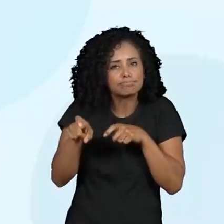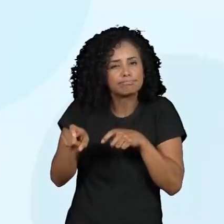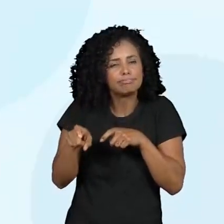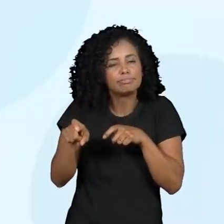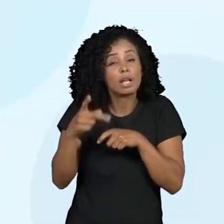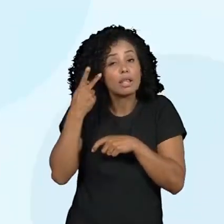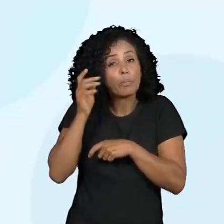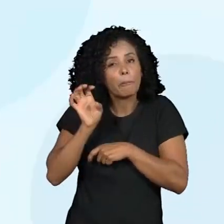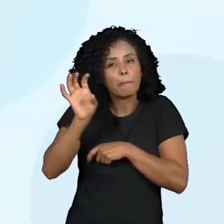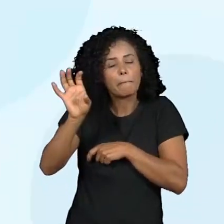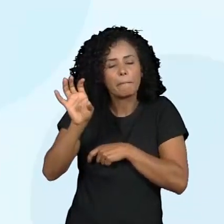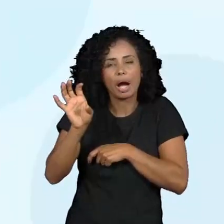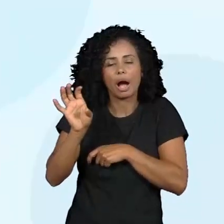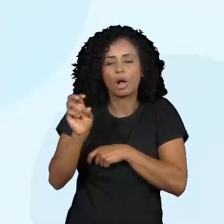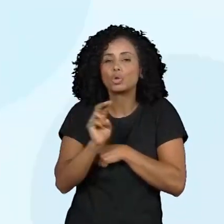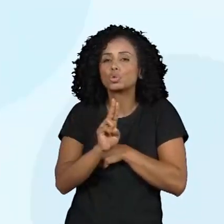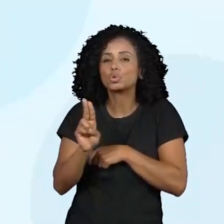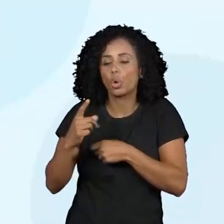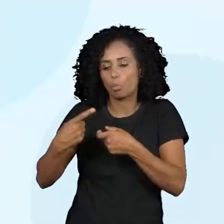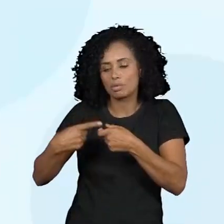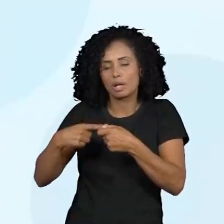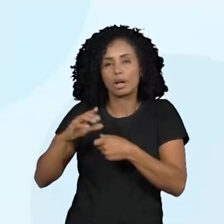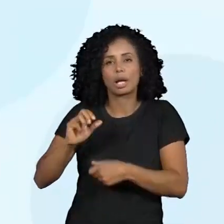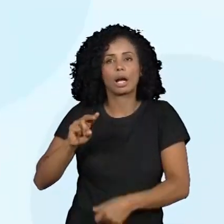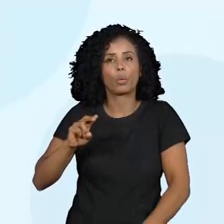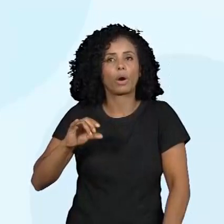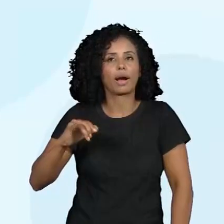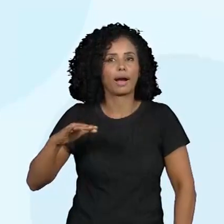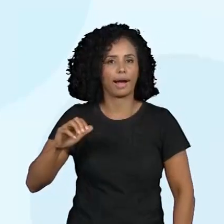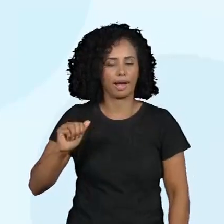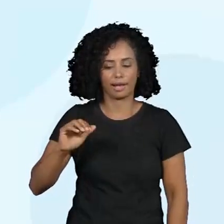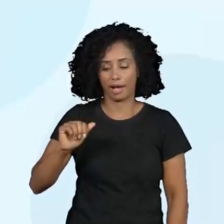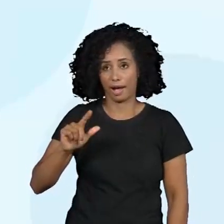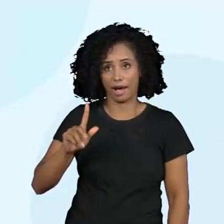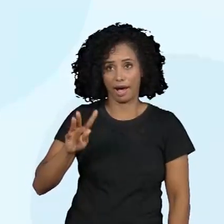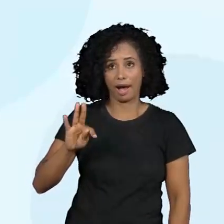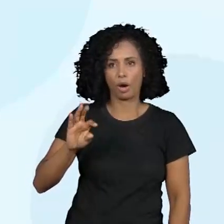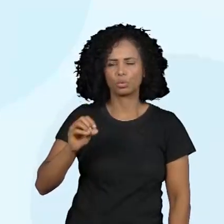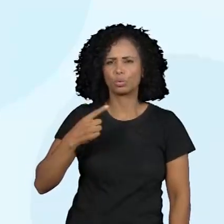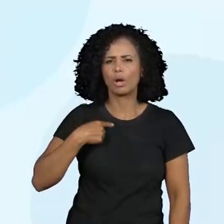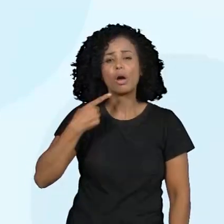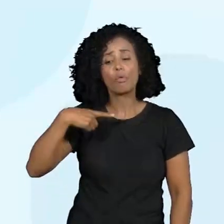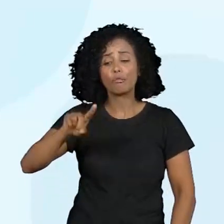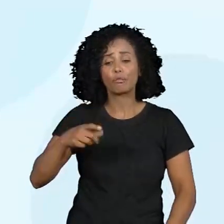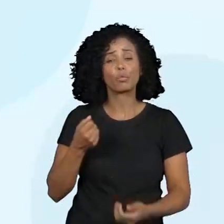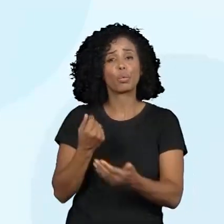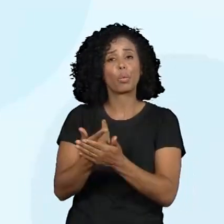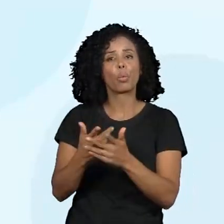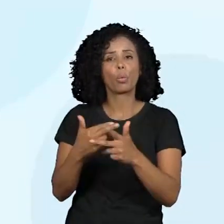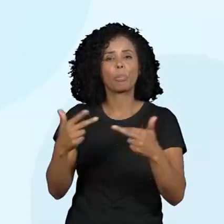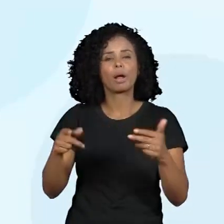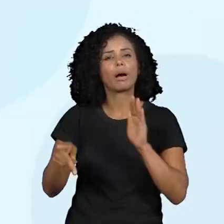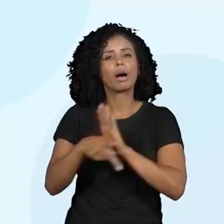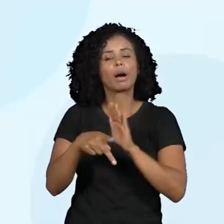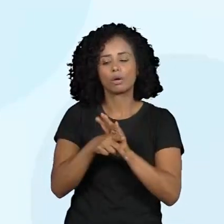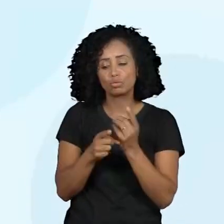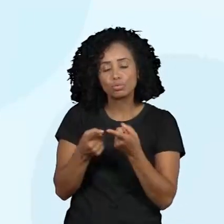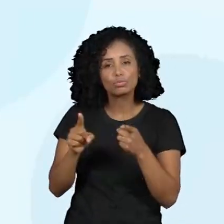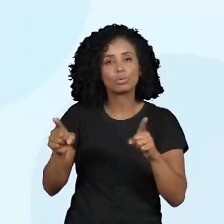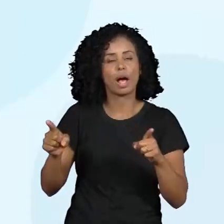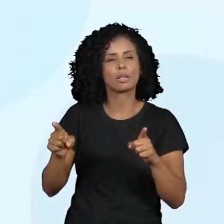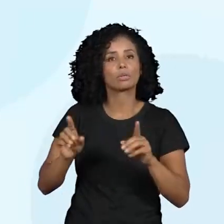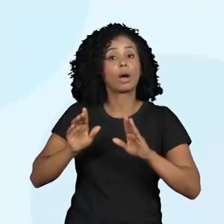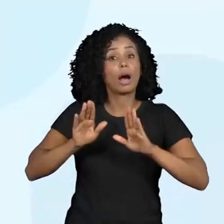São Paulo chamada Caucaia do Alto fui fazer compras para um churrasco